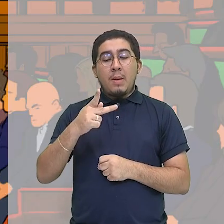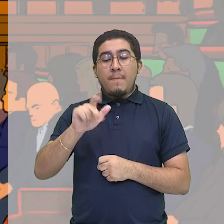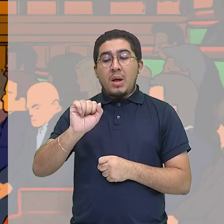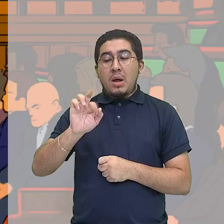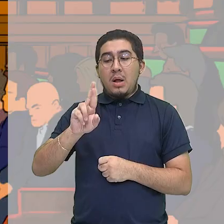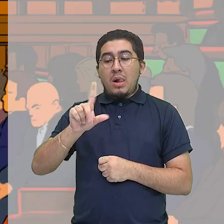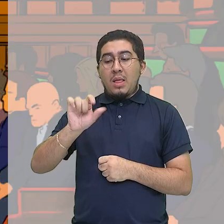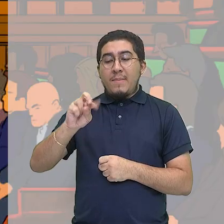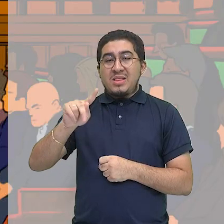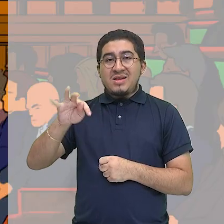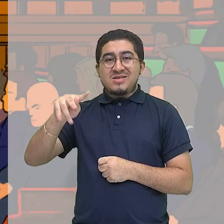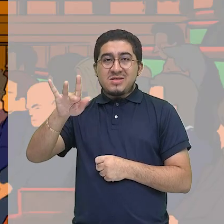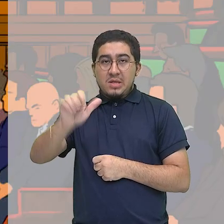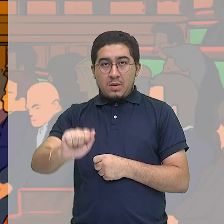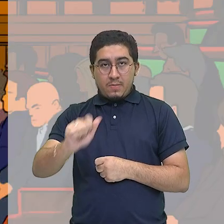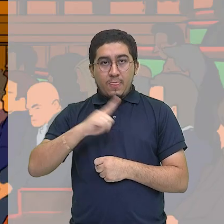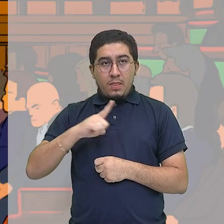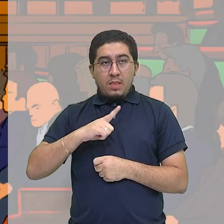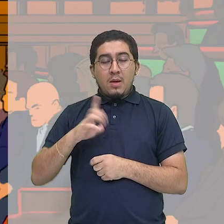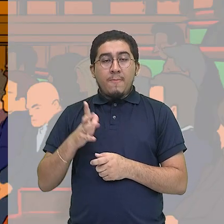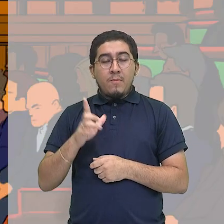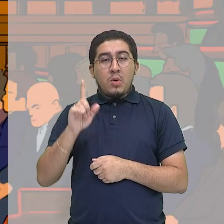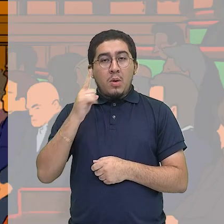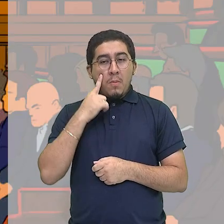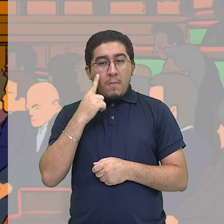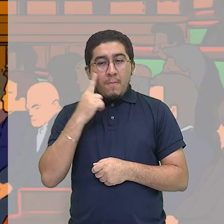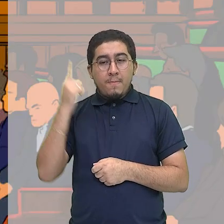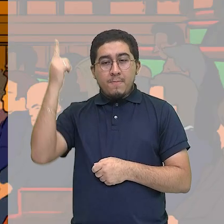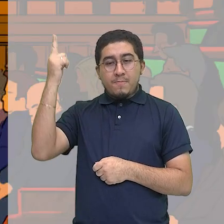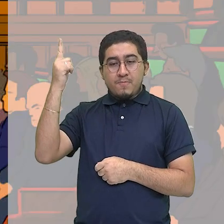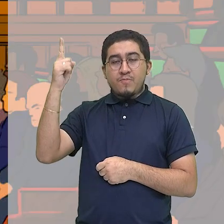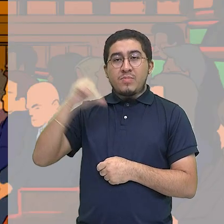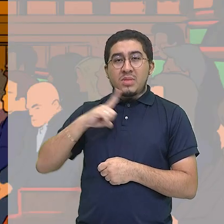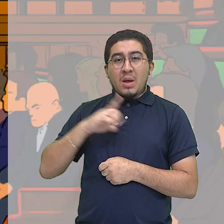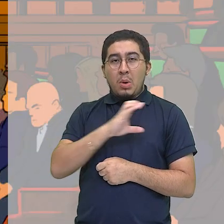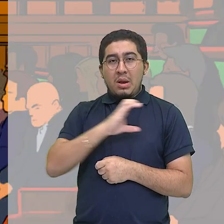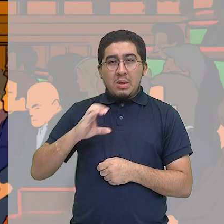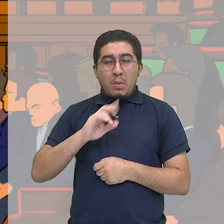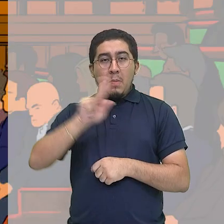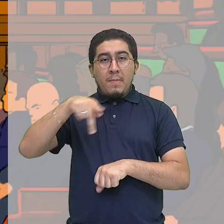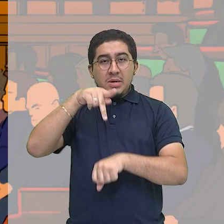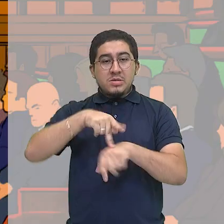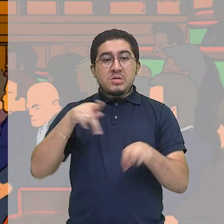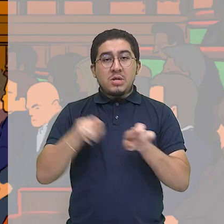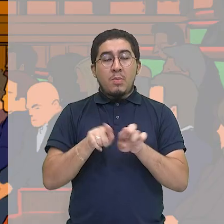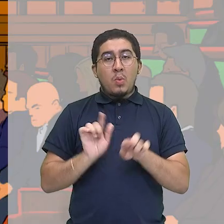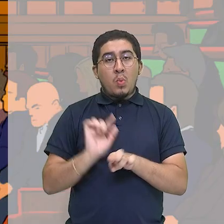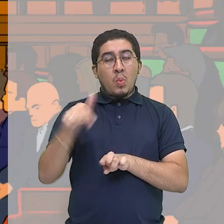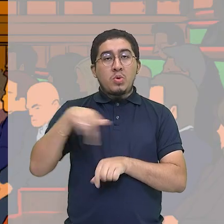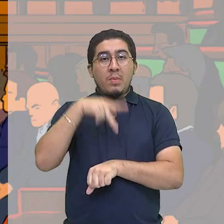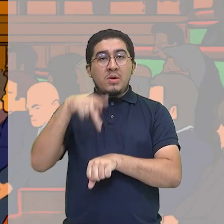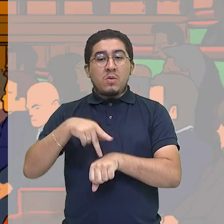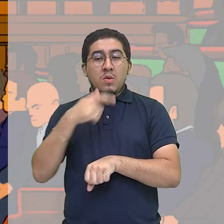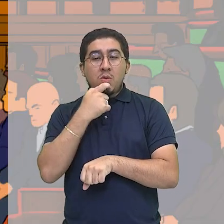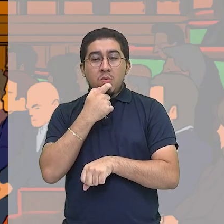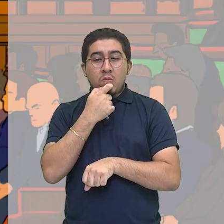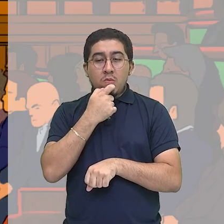parlamentarista. Aqui, deste lado, o Canadá, e deste lado, o Reino Unido.